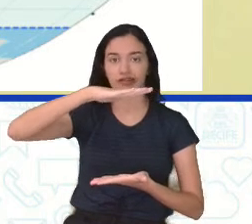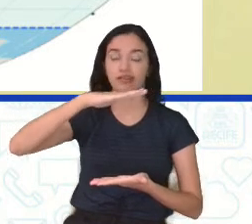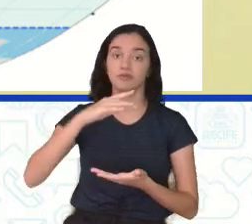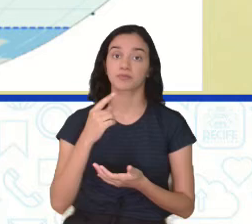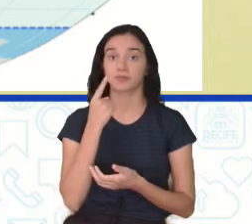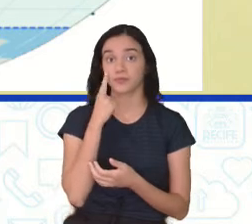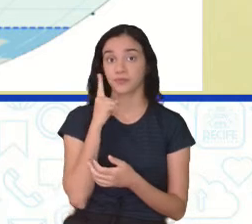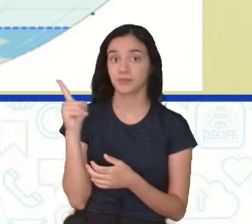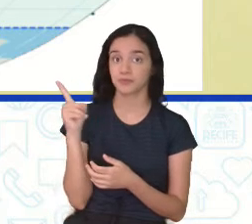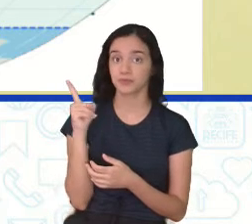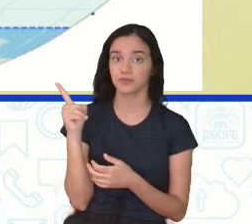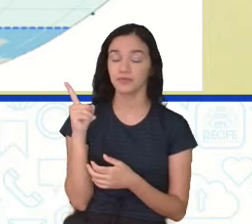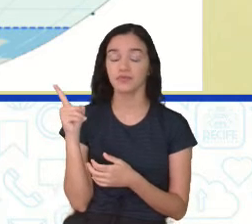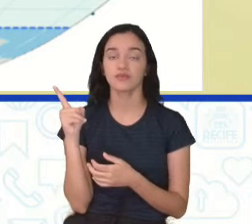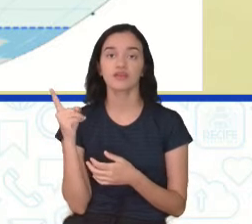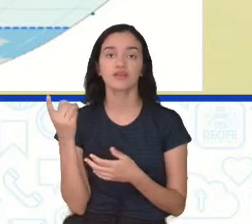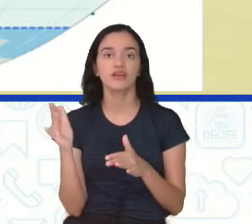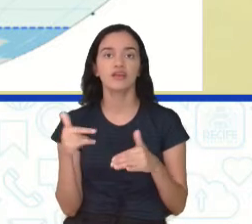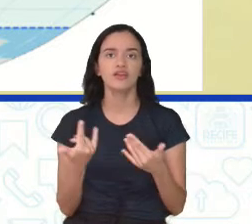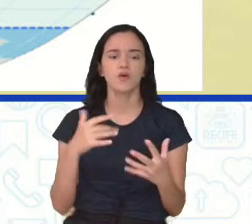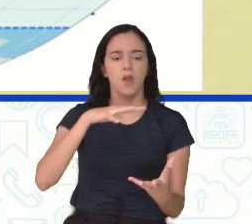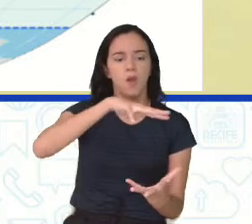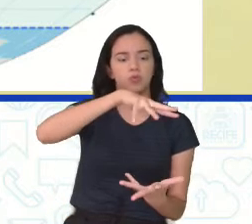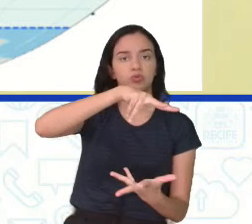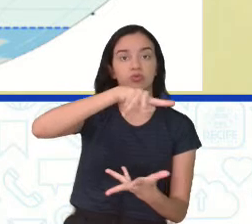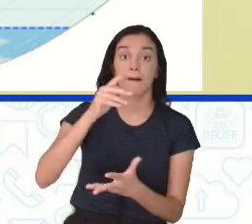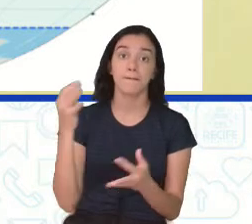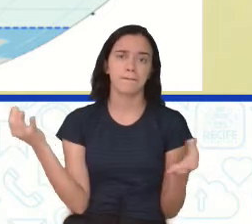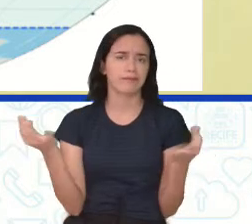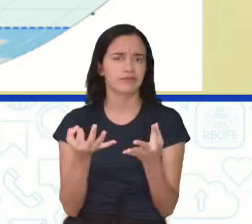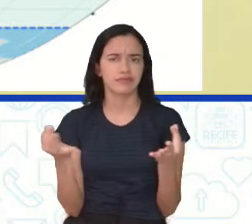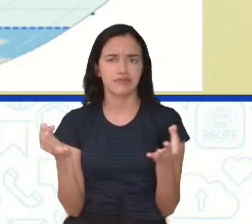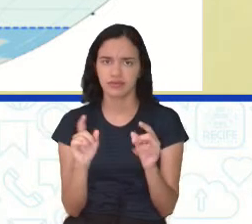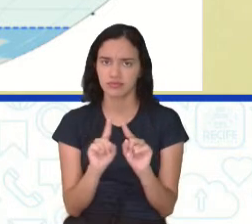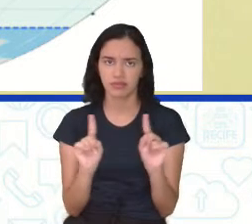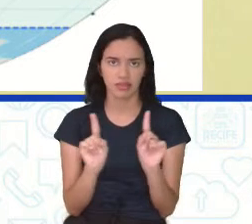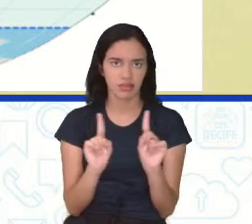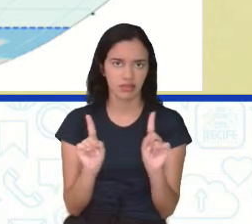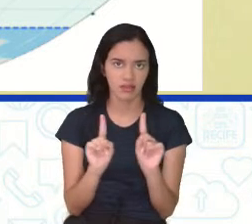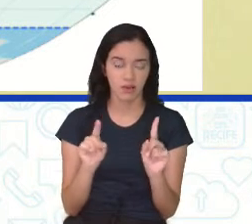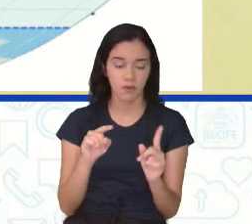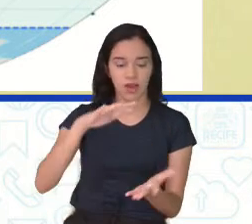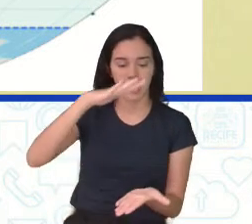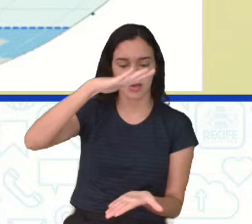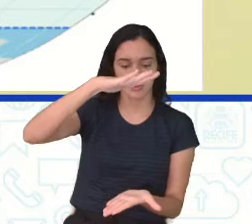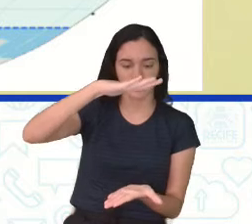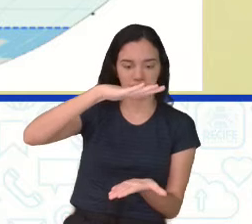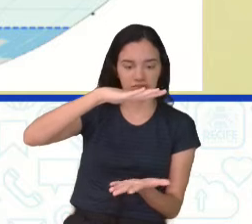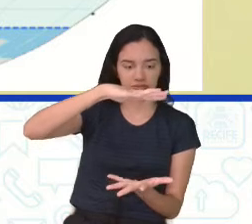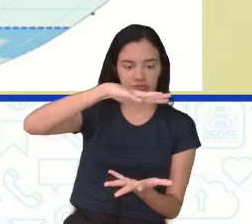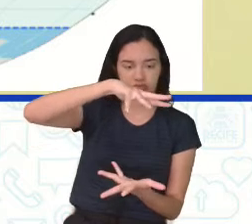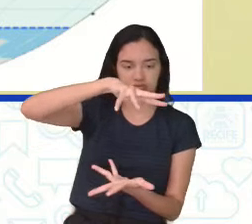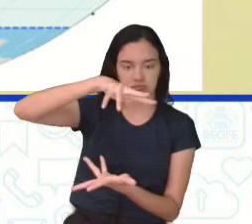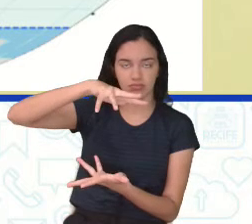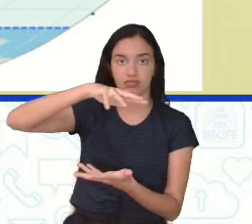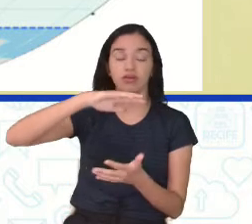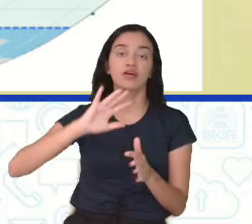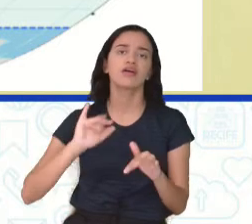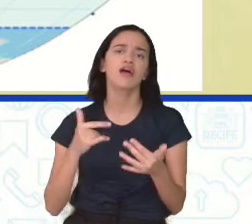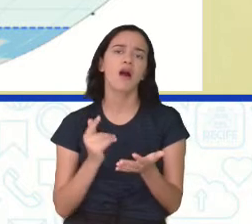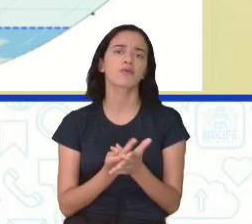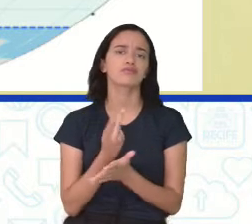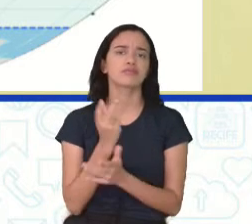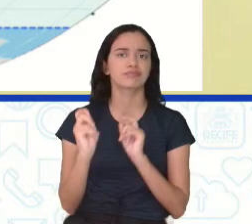da Terra, ela não é aquele círculo perfeito, ela é o que? Achatadazinha. Então, o que é que acontece?